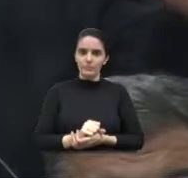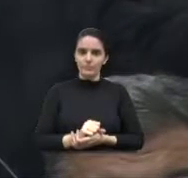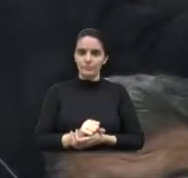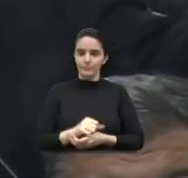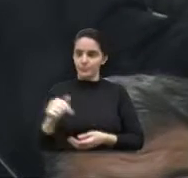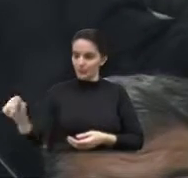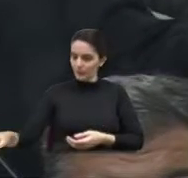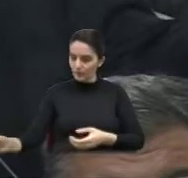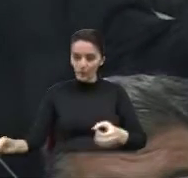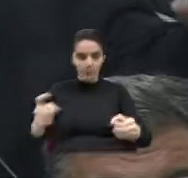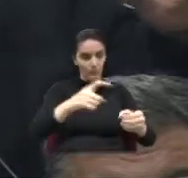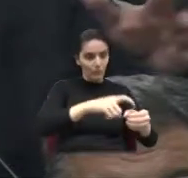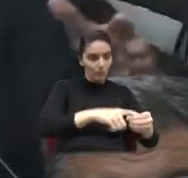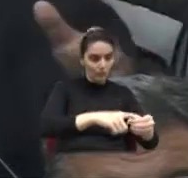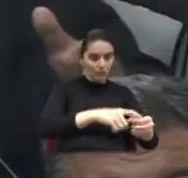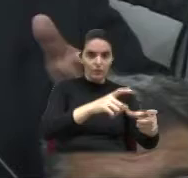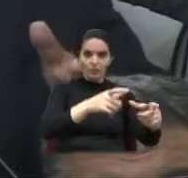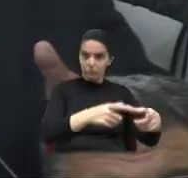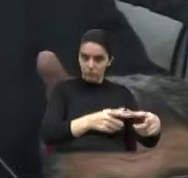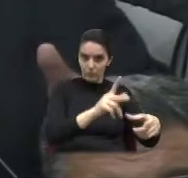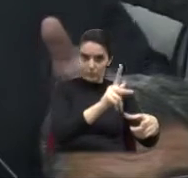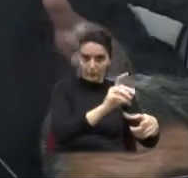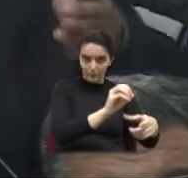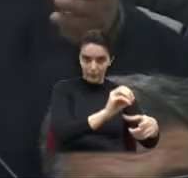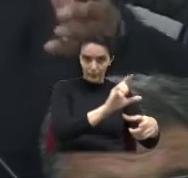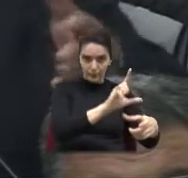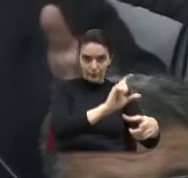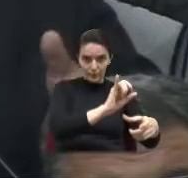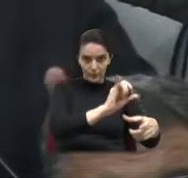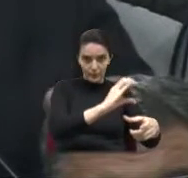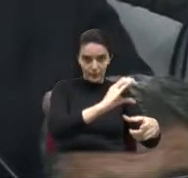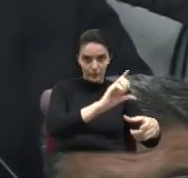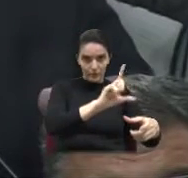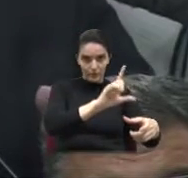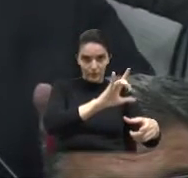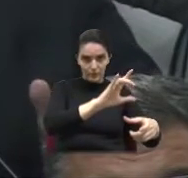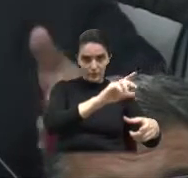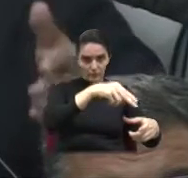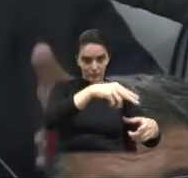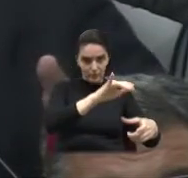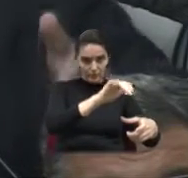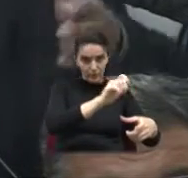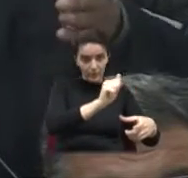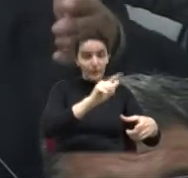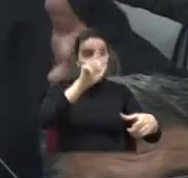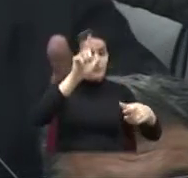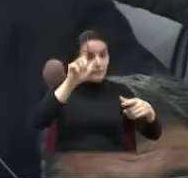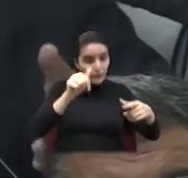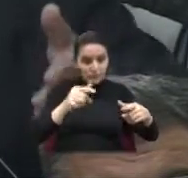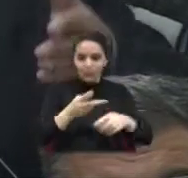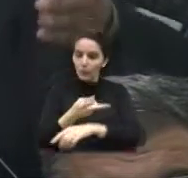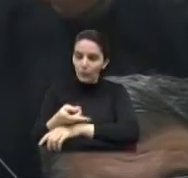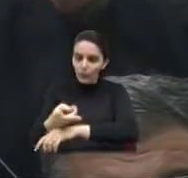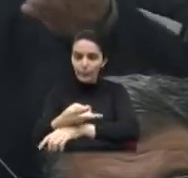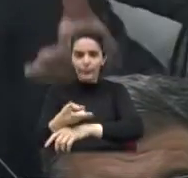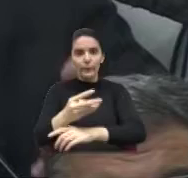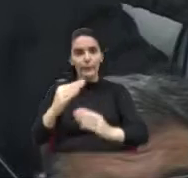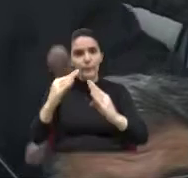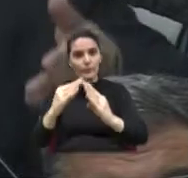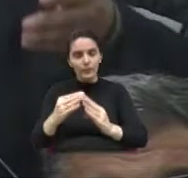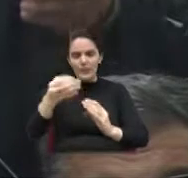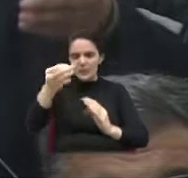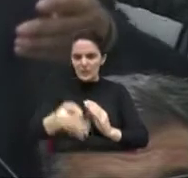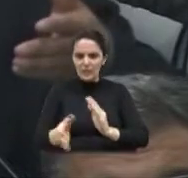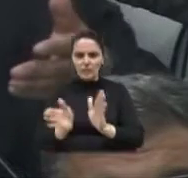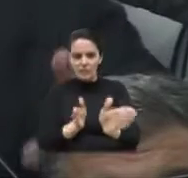para a policlínica, ache a casa adequada, mas daí ache a casa adequada, vê se realmente é adequada, com acessibilidade,